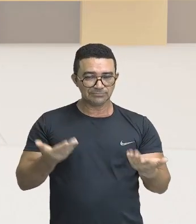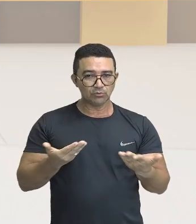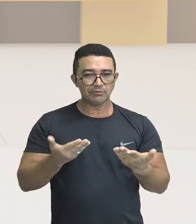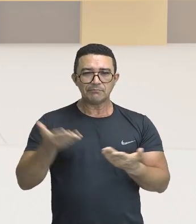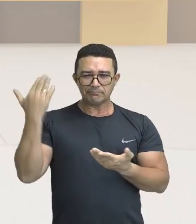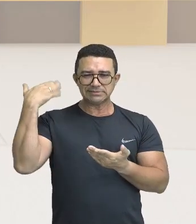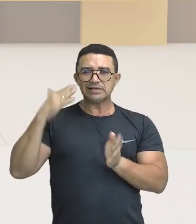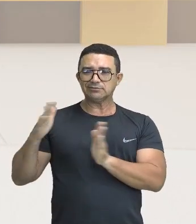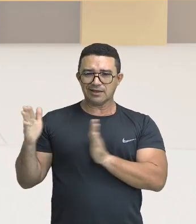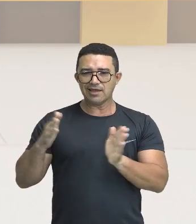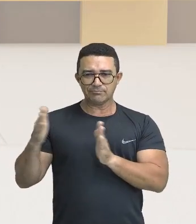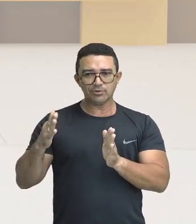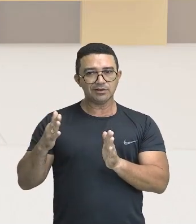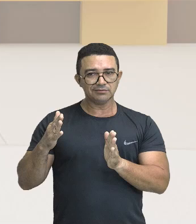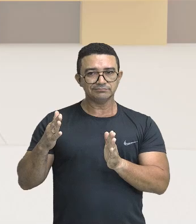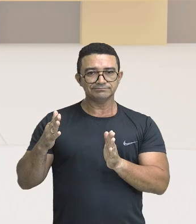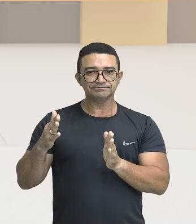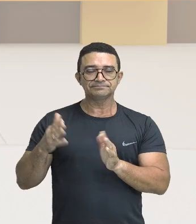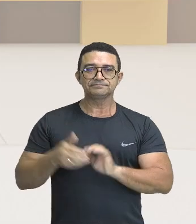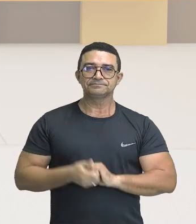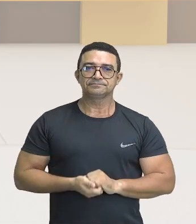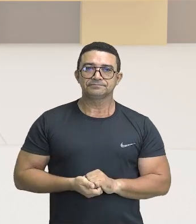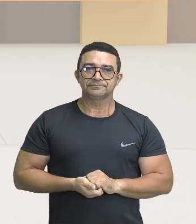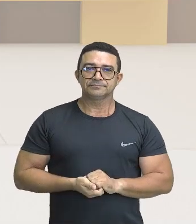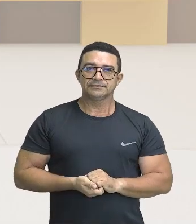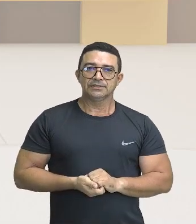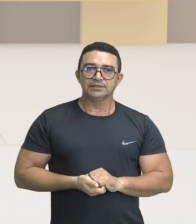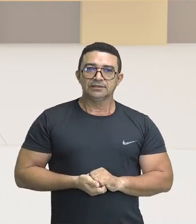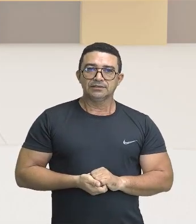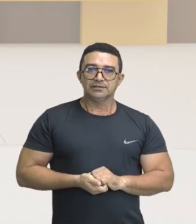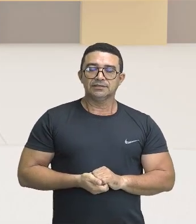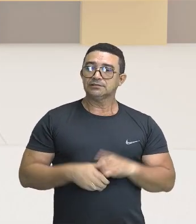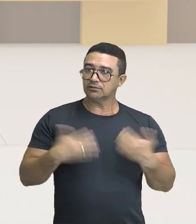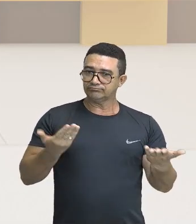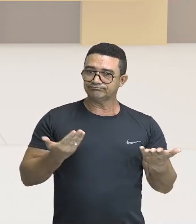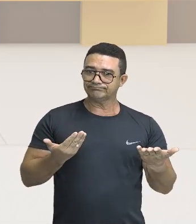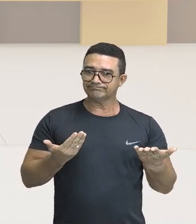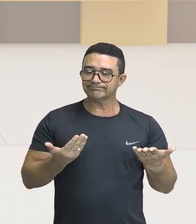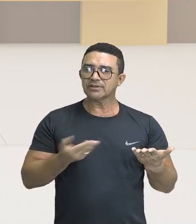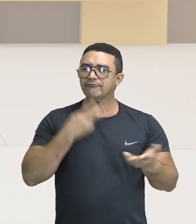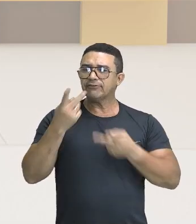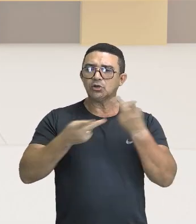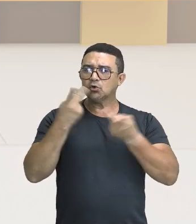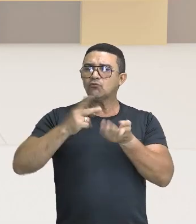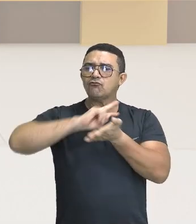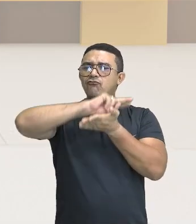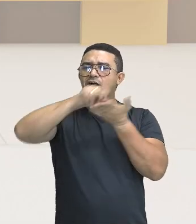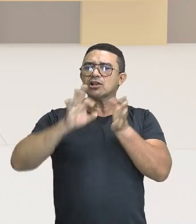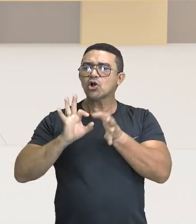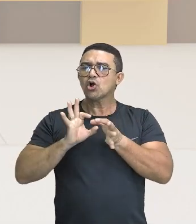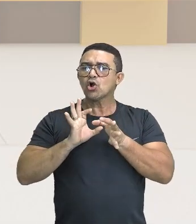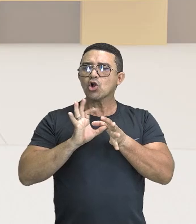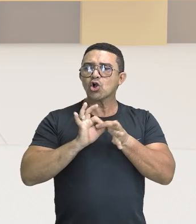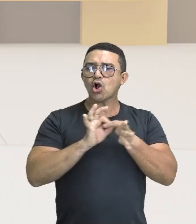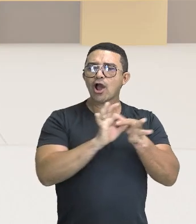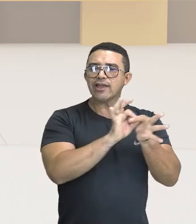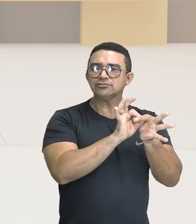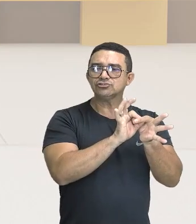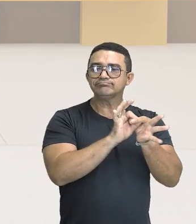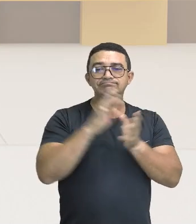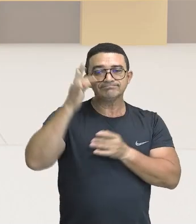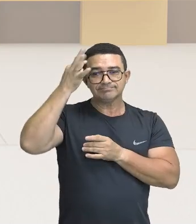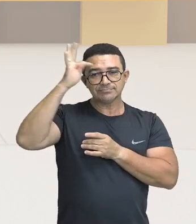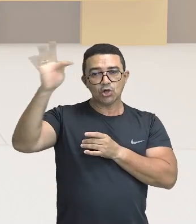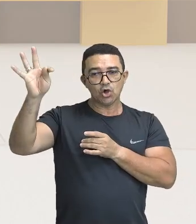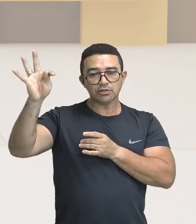nessa época, professor. Professor, calma, devagar, que o senhor falou aí várias correntes teóricas. Exatamente. Tenho certeza que nossos